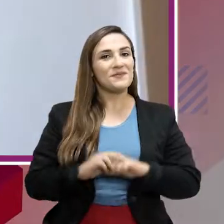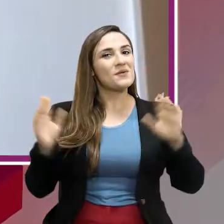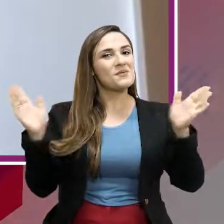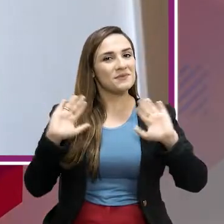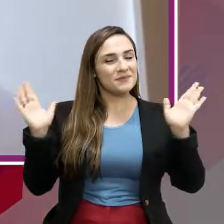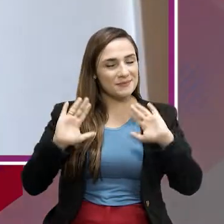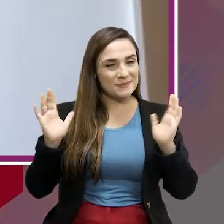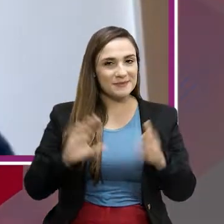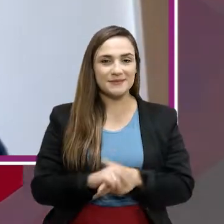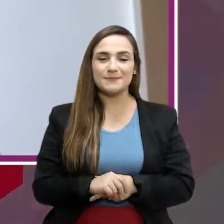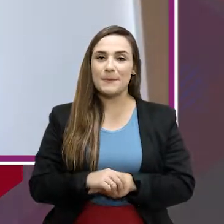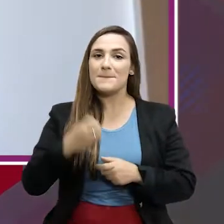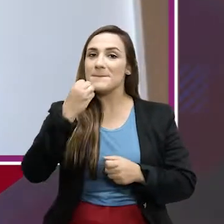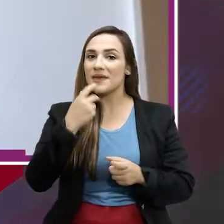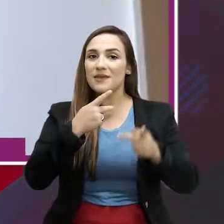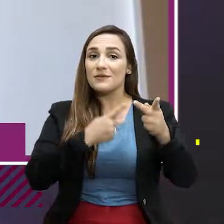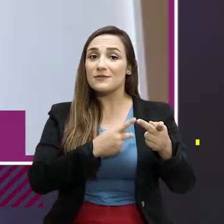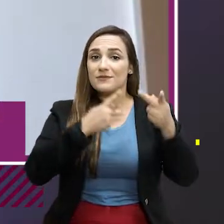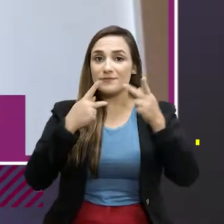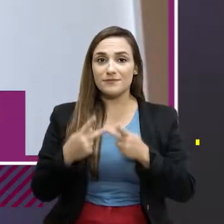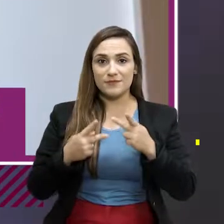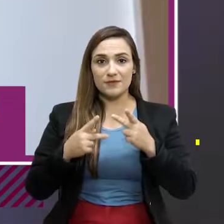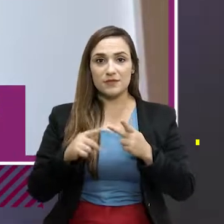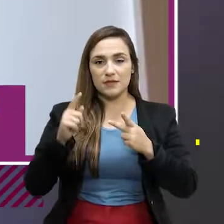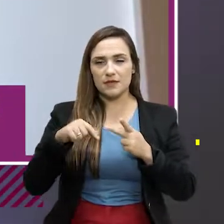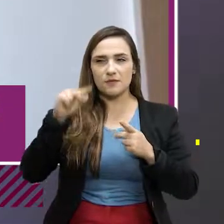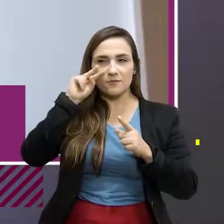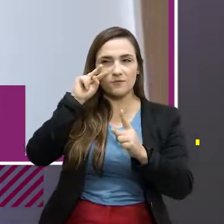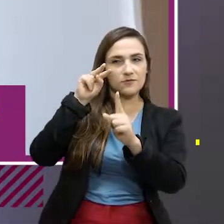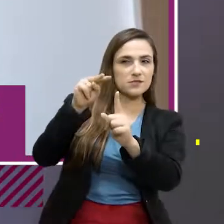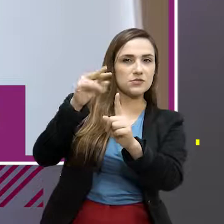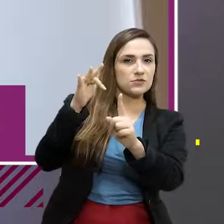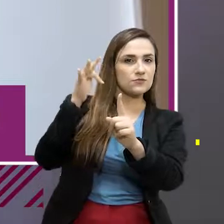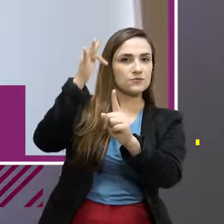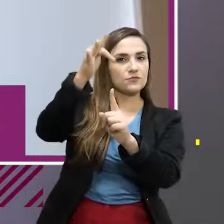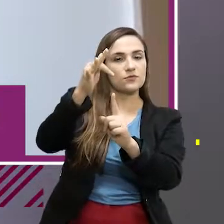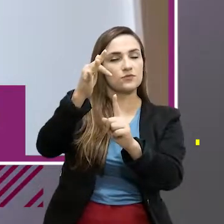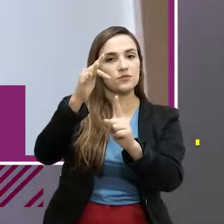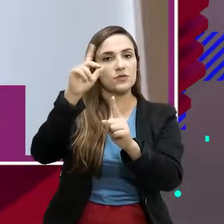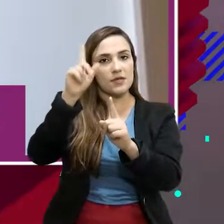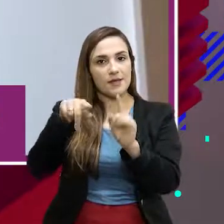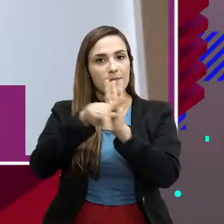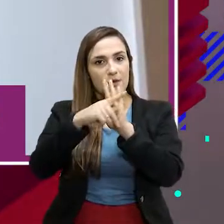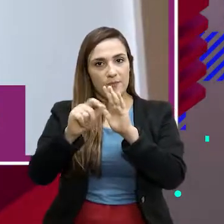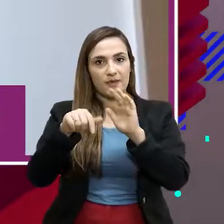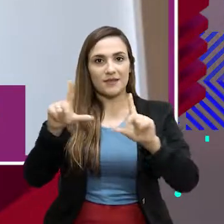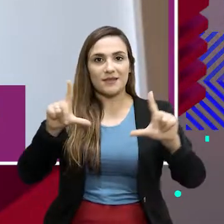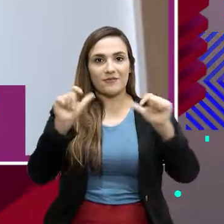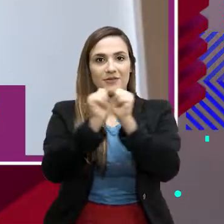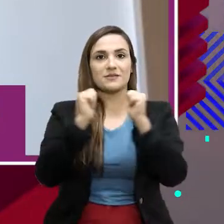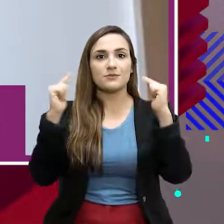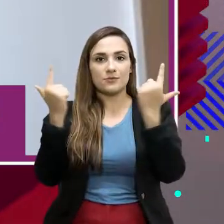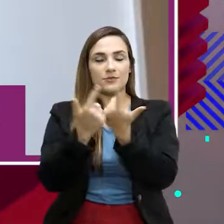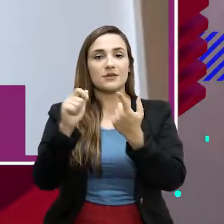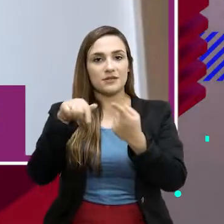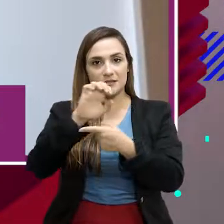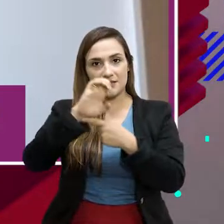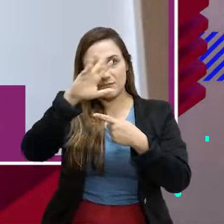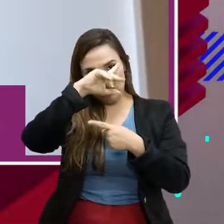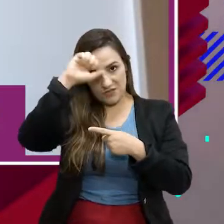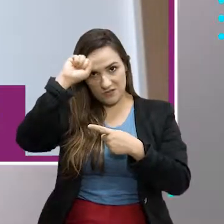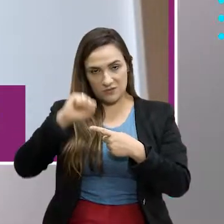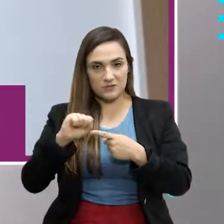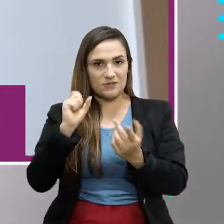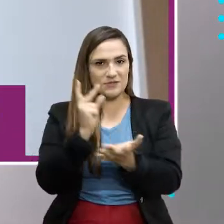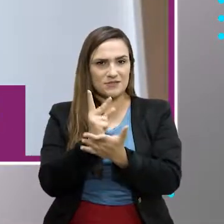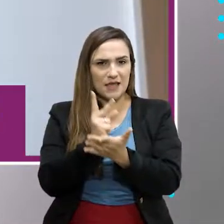Olá para todo mundo, seja muito bem-vindo ao Perspectiva, programa da TV Assembleia Legislativa de Mato Grosso do Sul, que